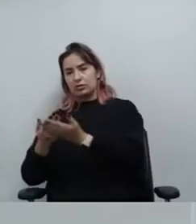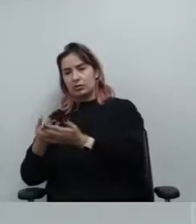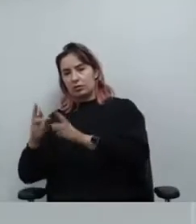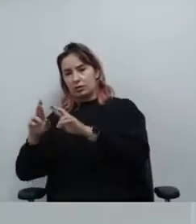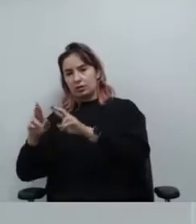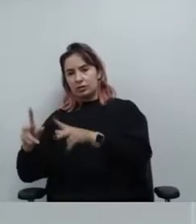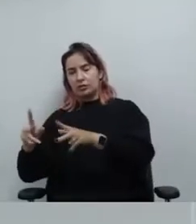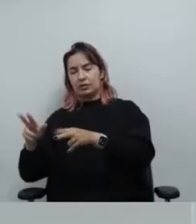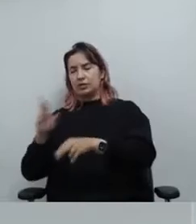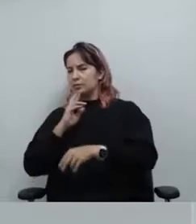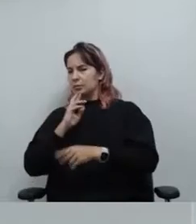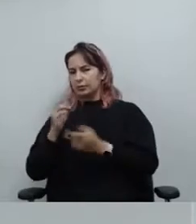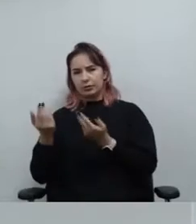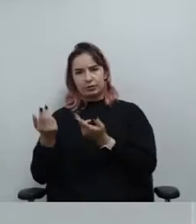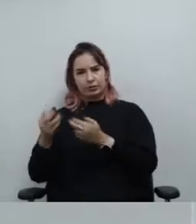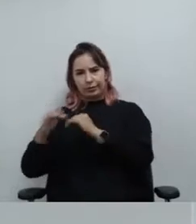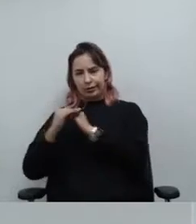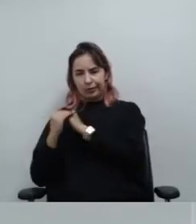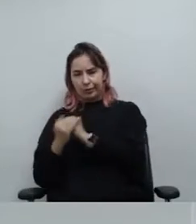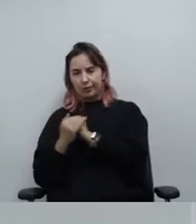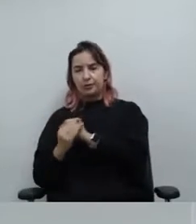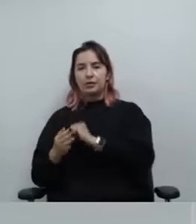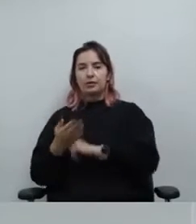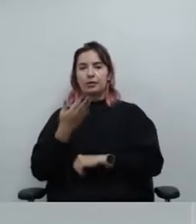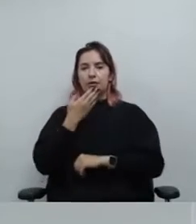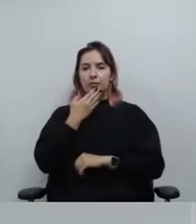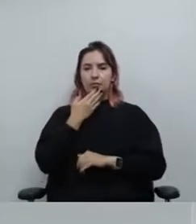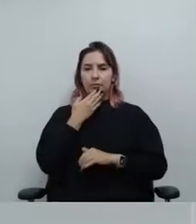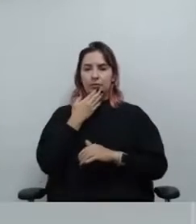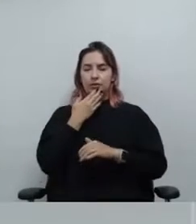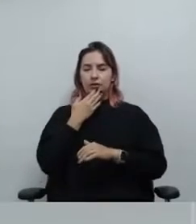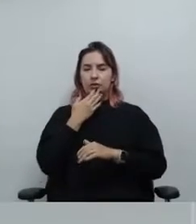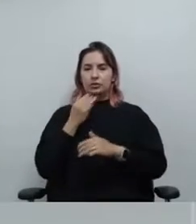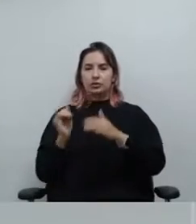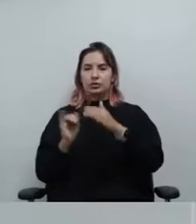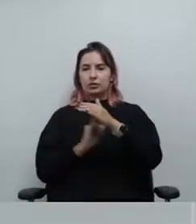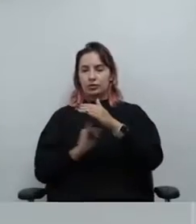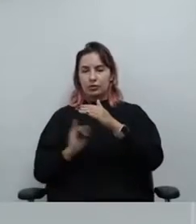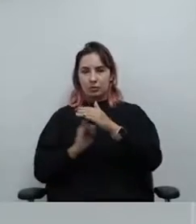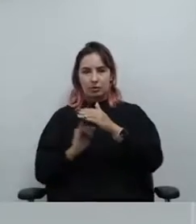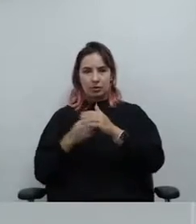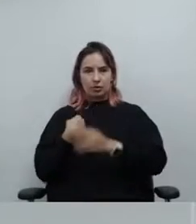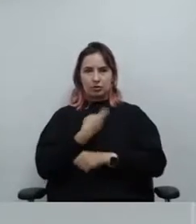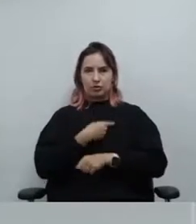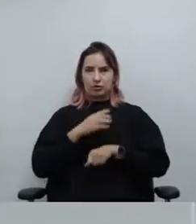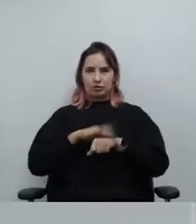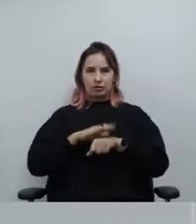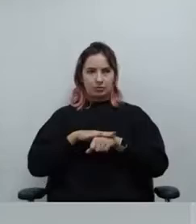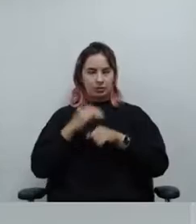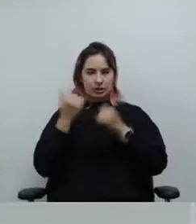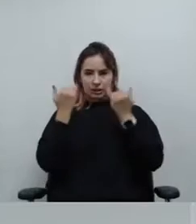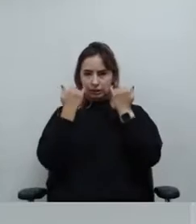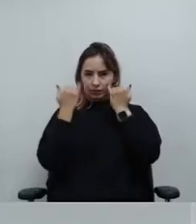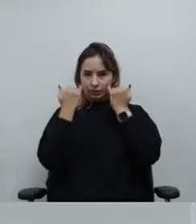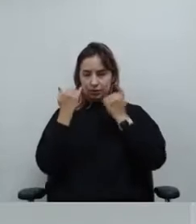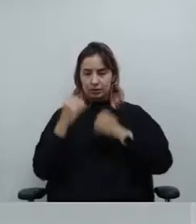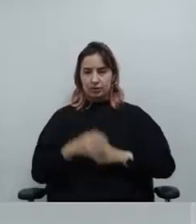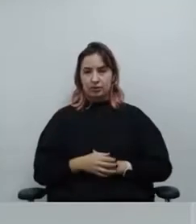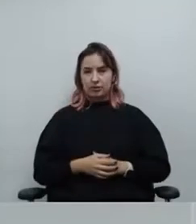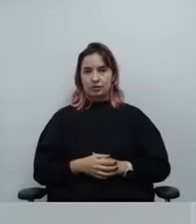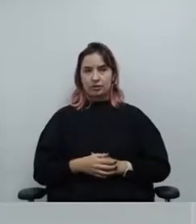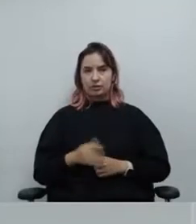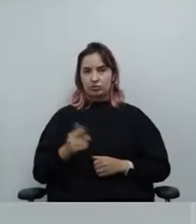respondem da mesma forma, a pedido informal da mãe, não vamos passar informação, nunca houve qualquer registro de